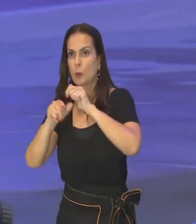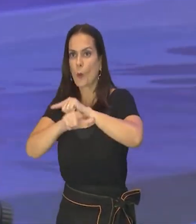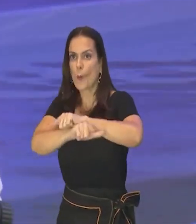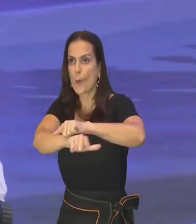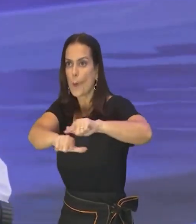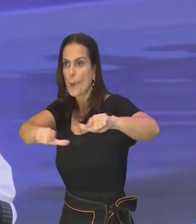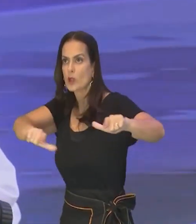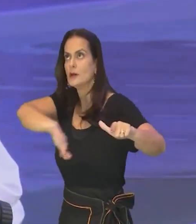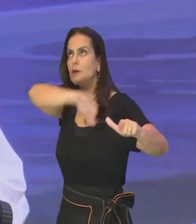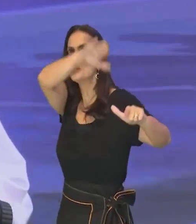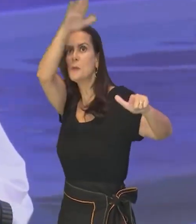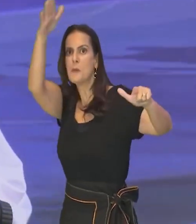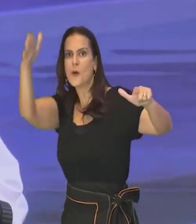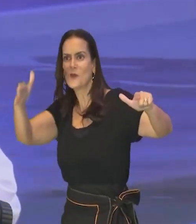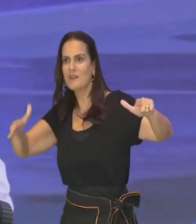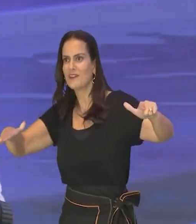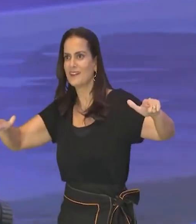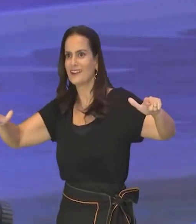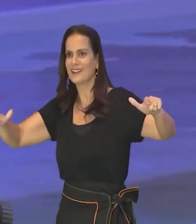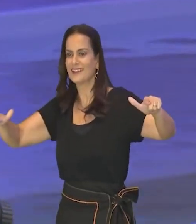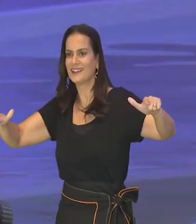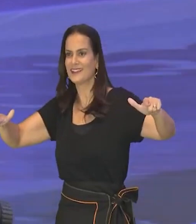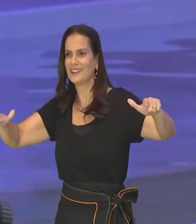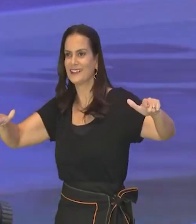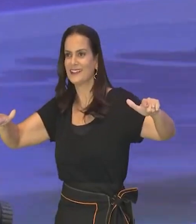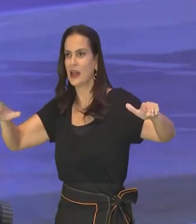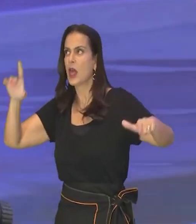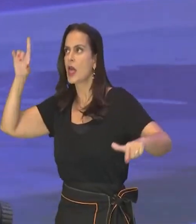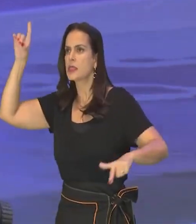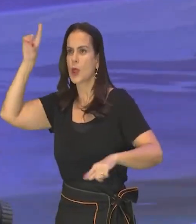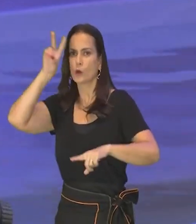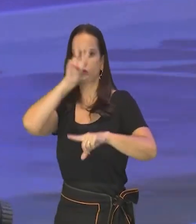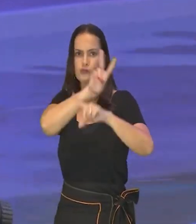desertos, montanhas, o movimento de Deus,